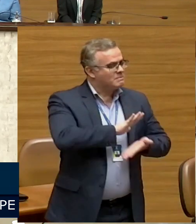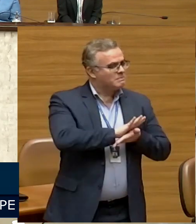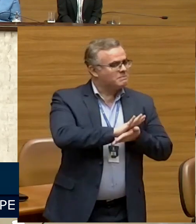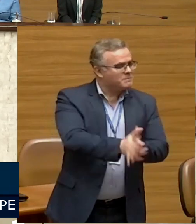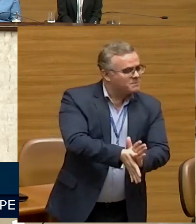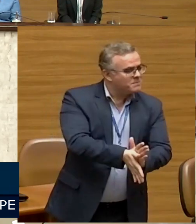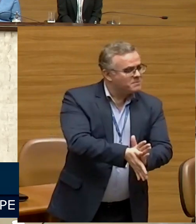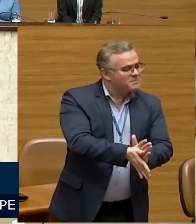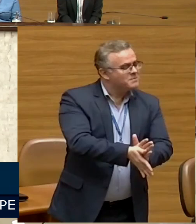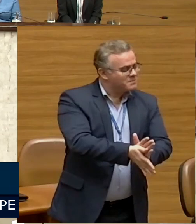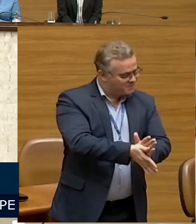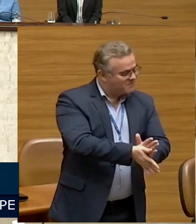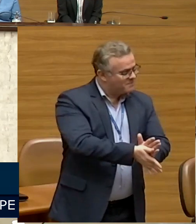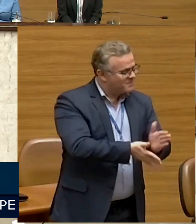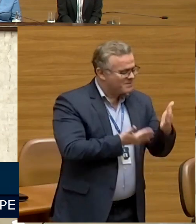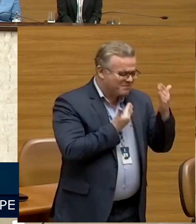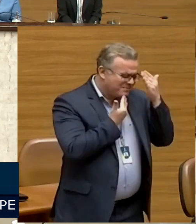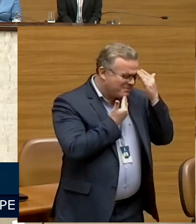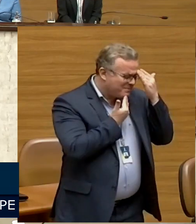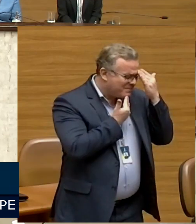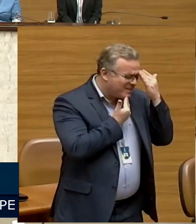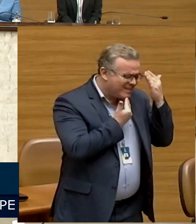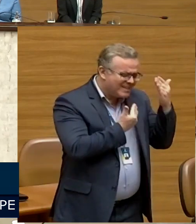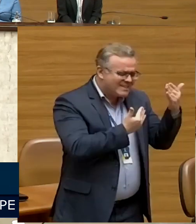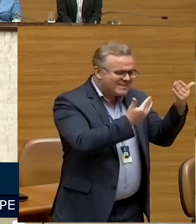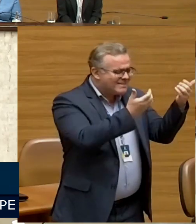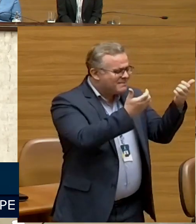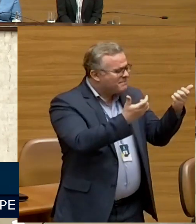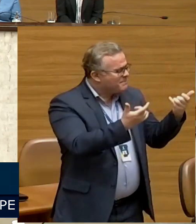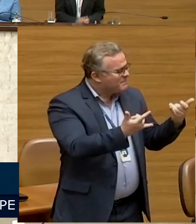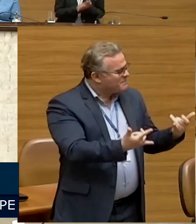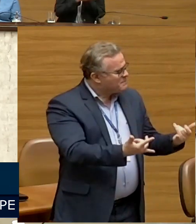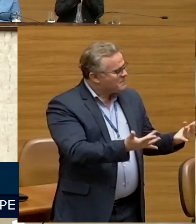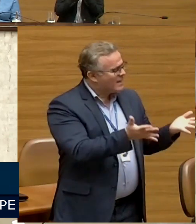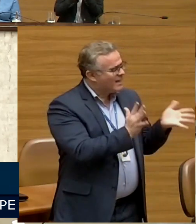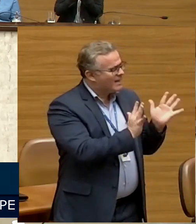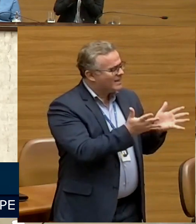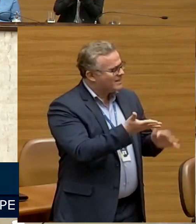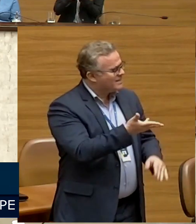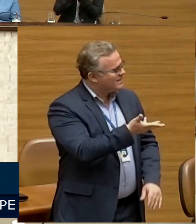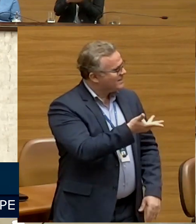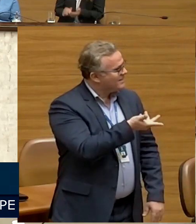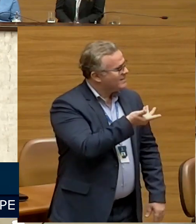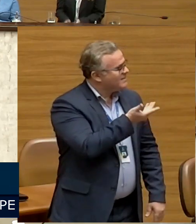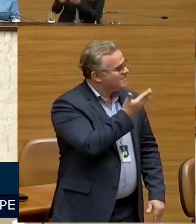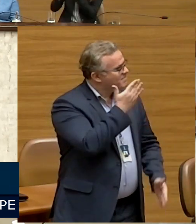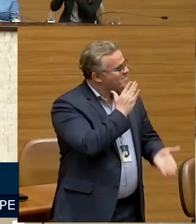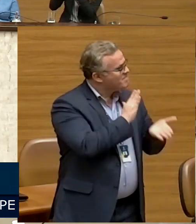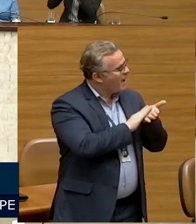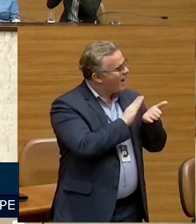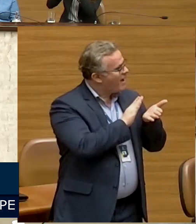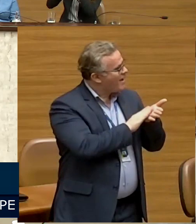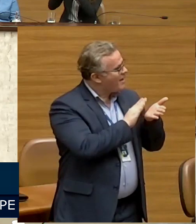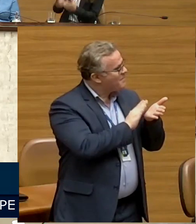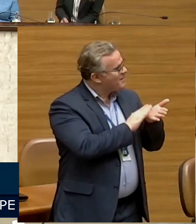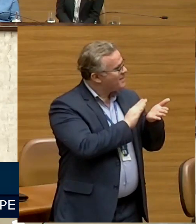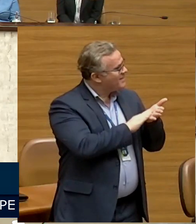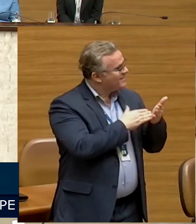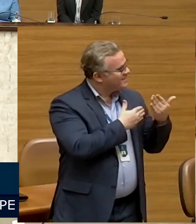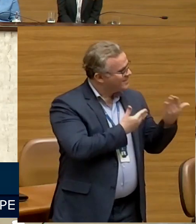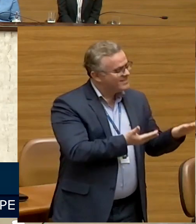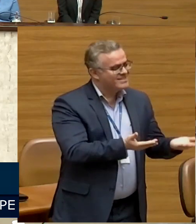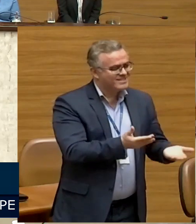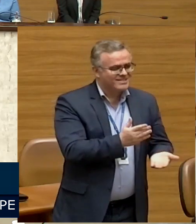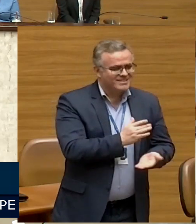Então, muito obrigada por seu relato, né, de sobrevivência e parabéns aí por tudo.